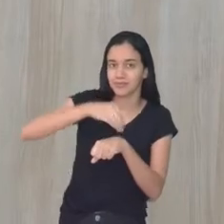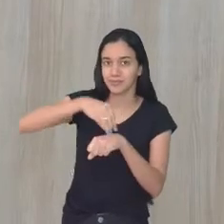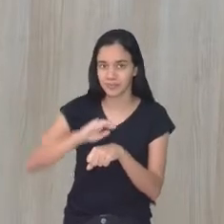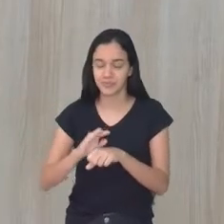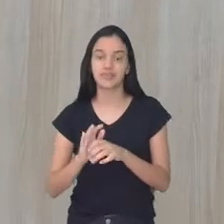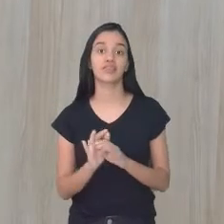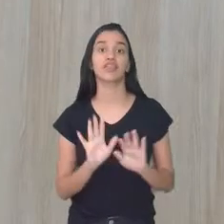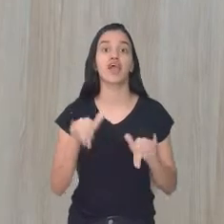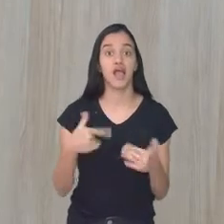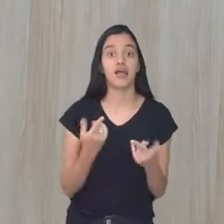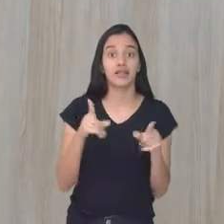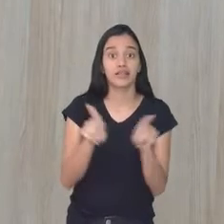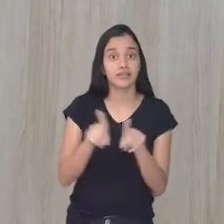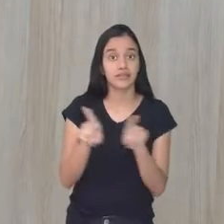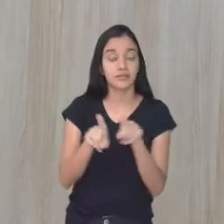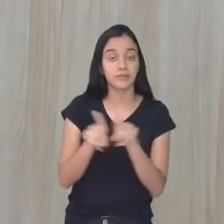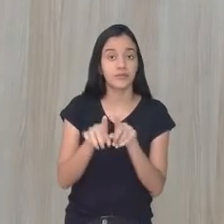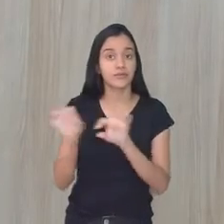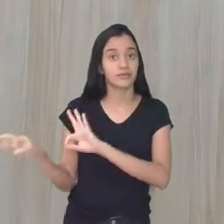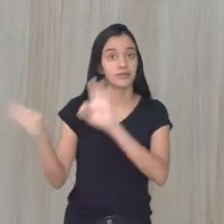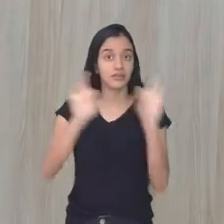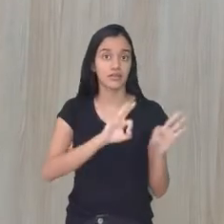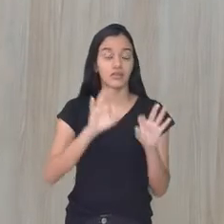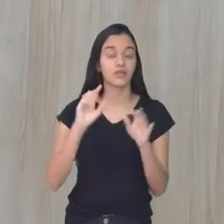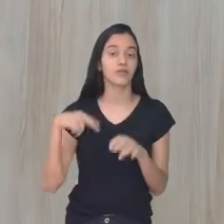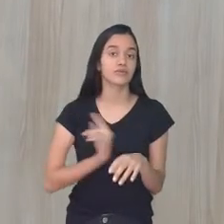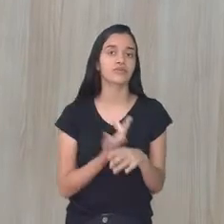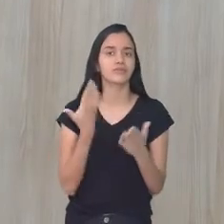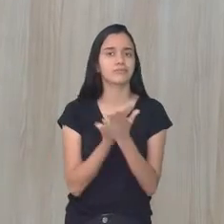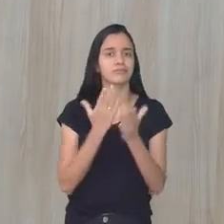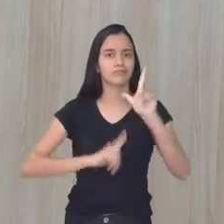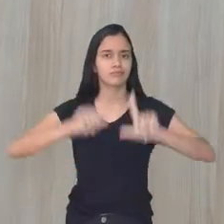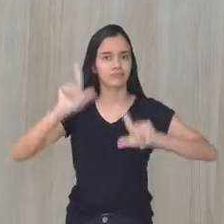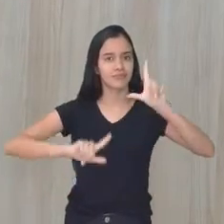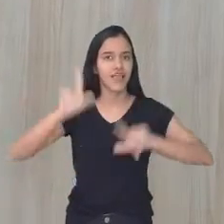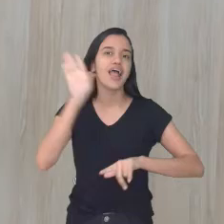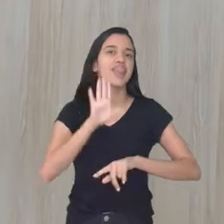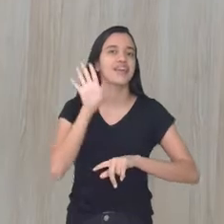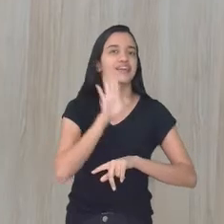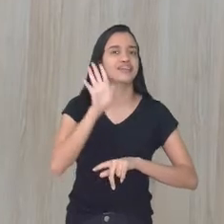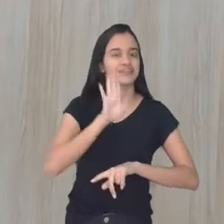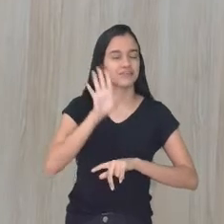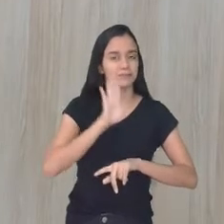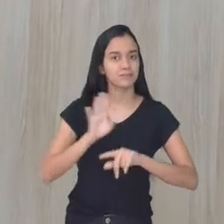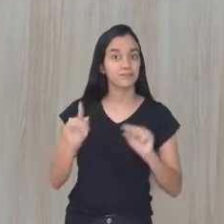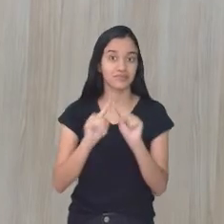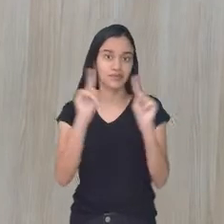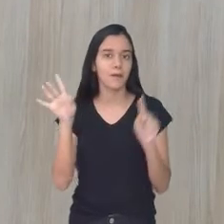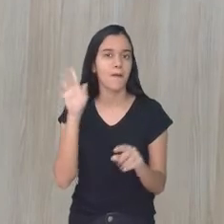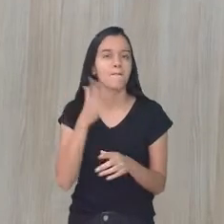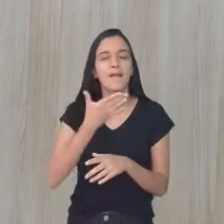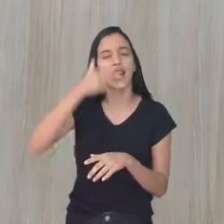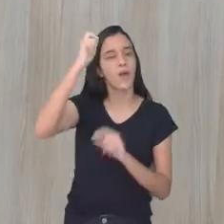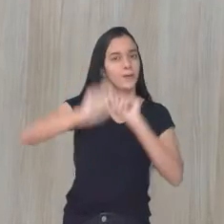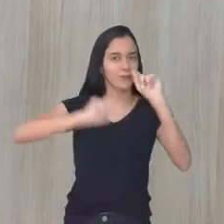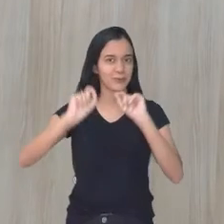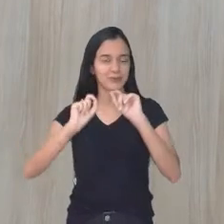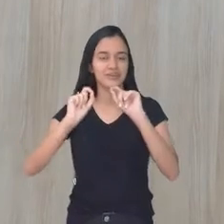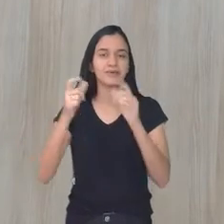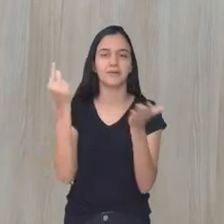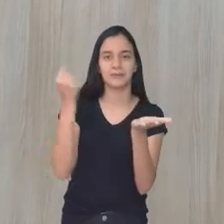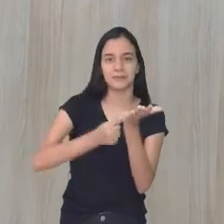né? A questão aí de assistir nossas aulas pela TV. Legal, né, pessoal? Mas melhor ainda é assistir